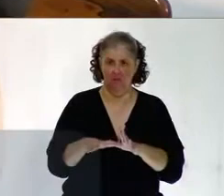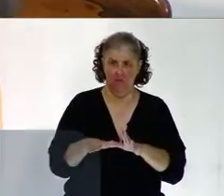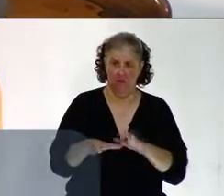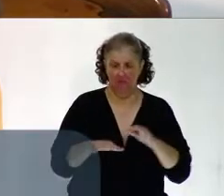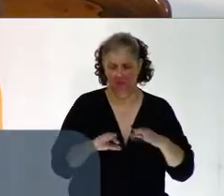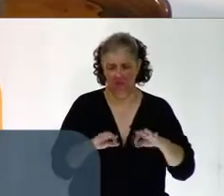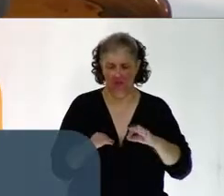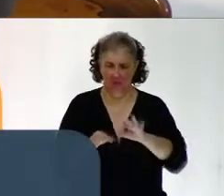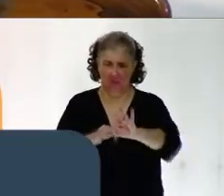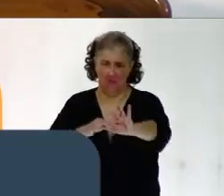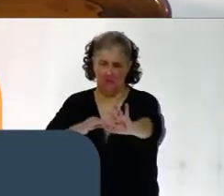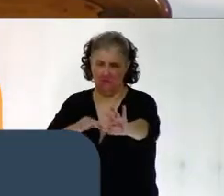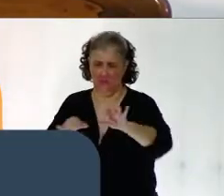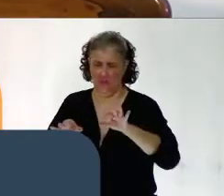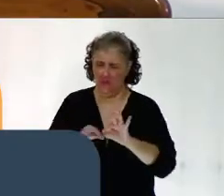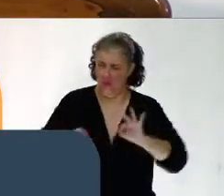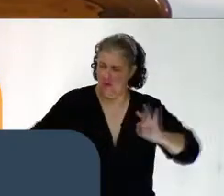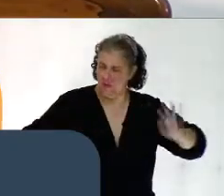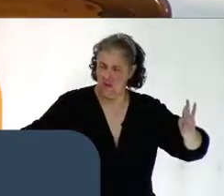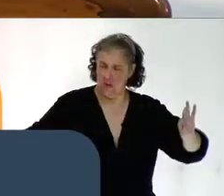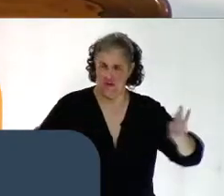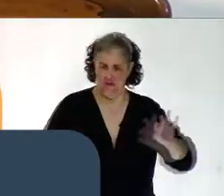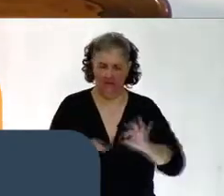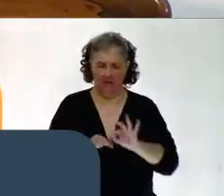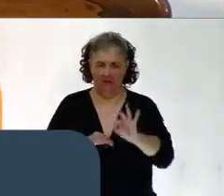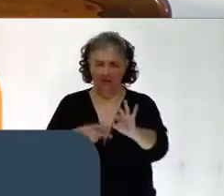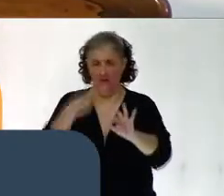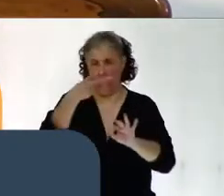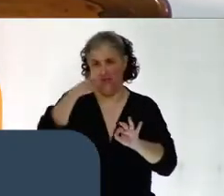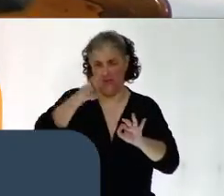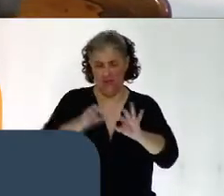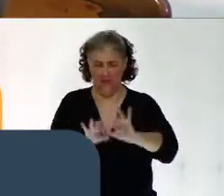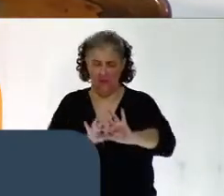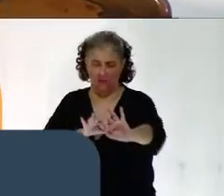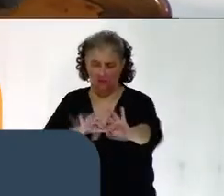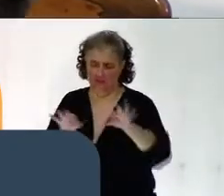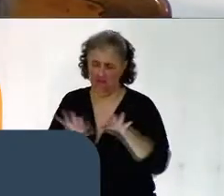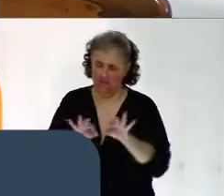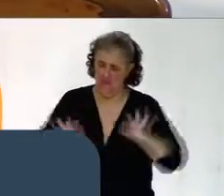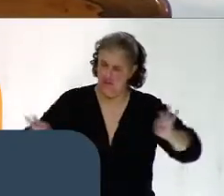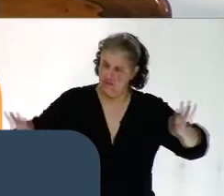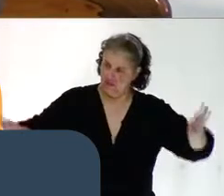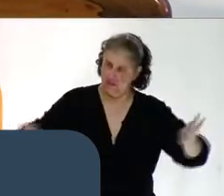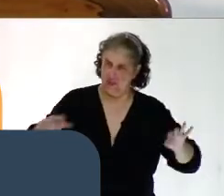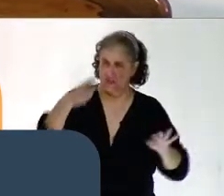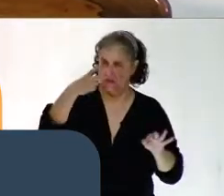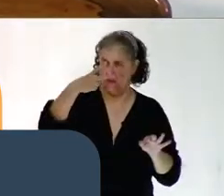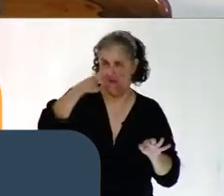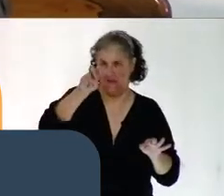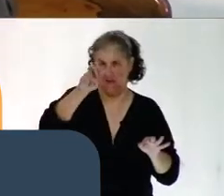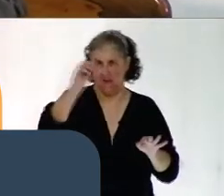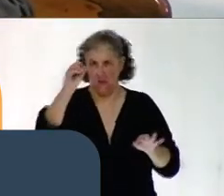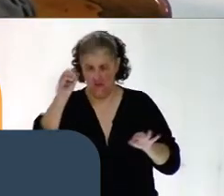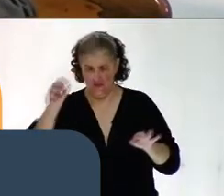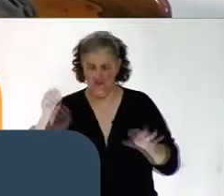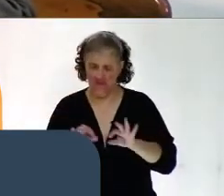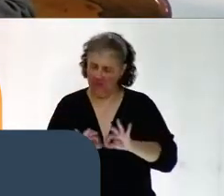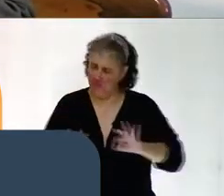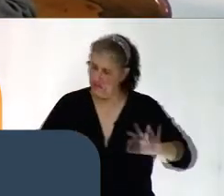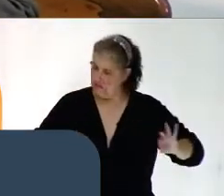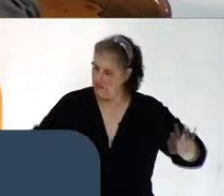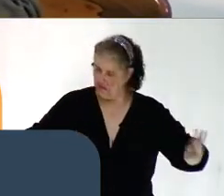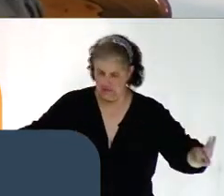por 50 se pensarmos aqui pode variar um pouco mas é mais ou menos isso é o espaço em que jesus